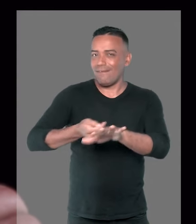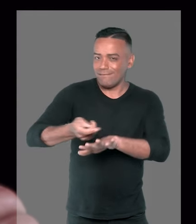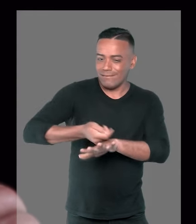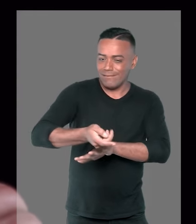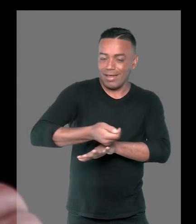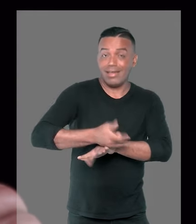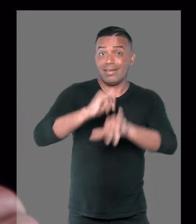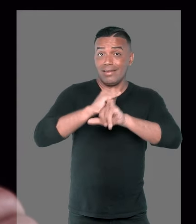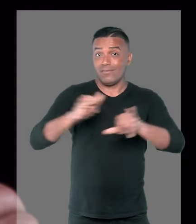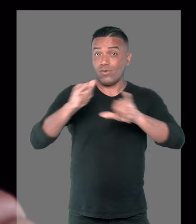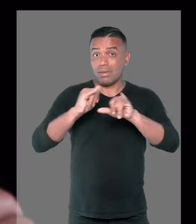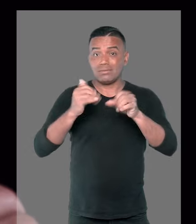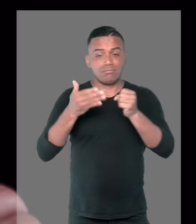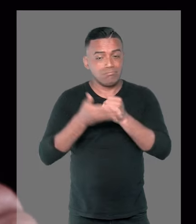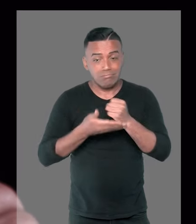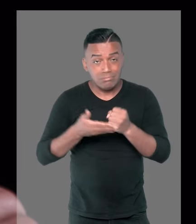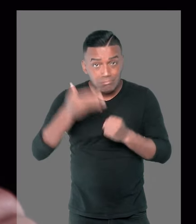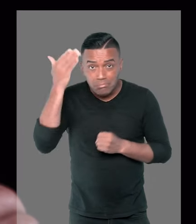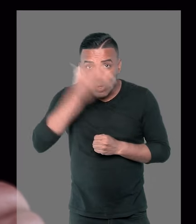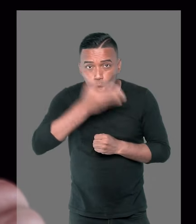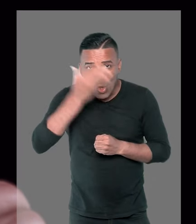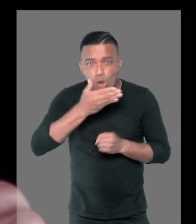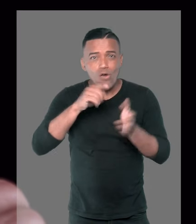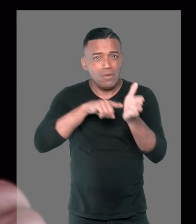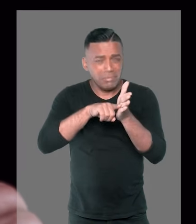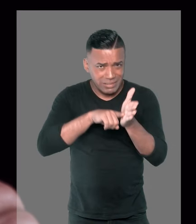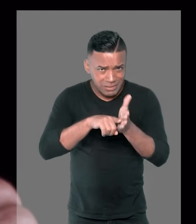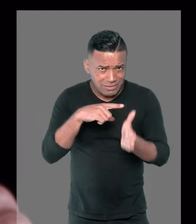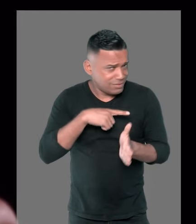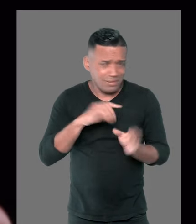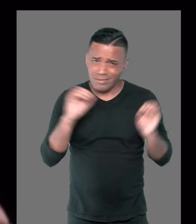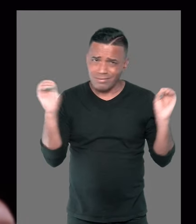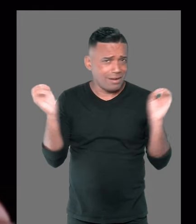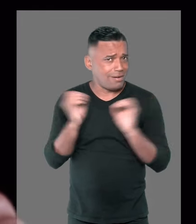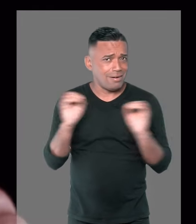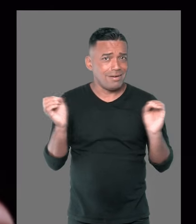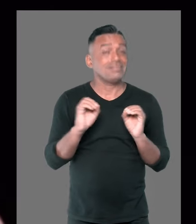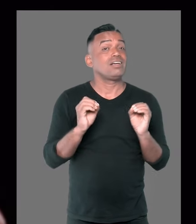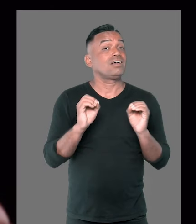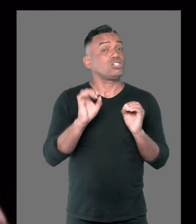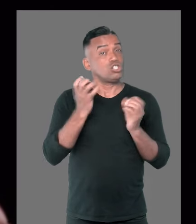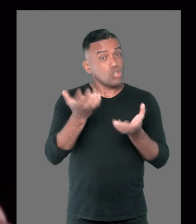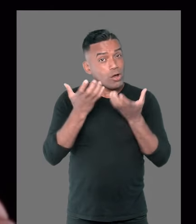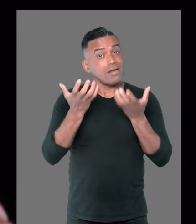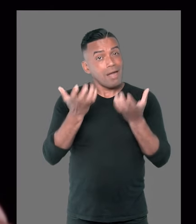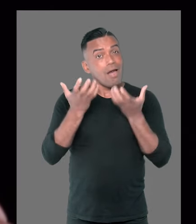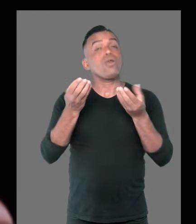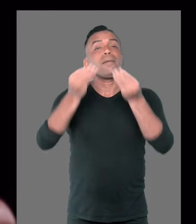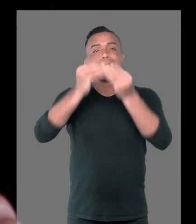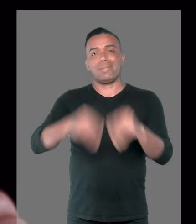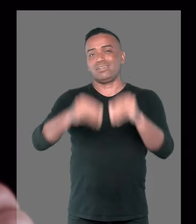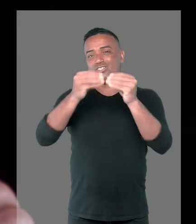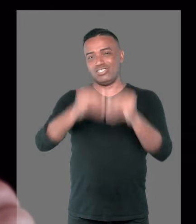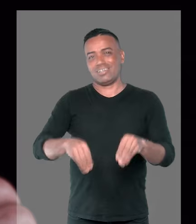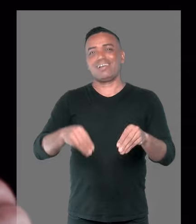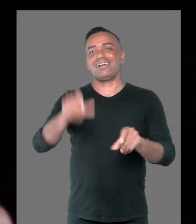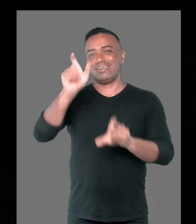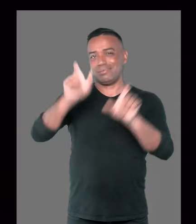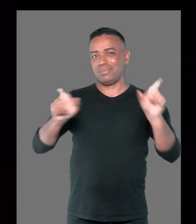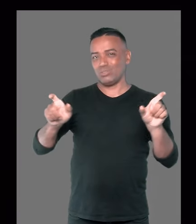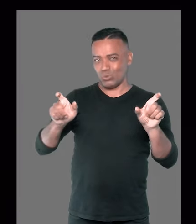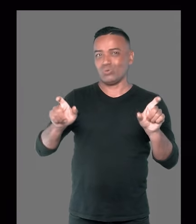informação que não é baseada em fatos ou em dados e é criada para prejudicar alguém é isso que a gente chama de desinformação estratégica ou